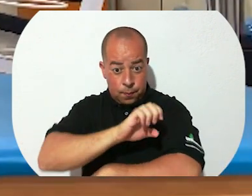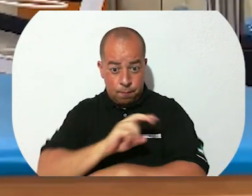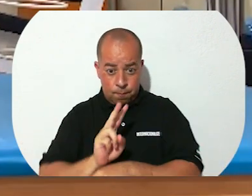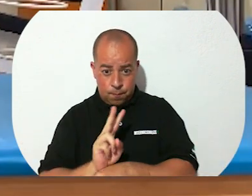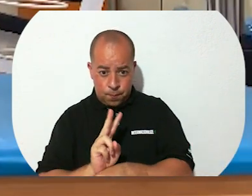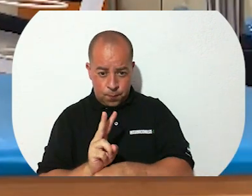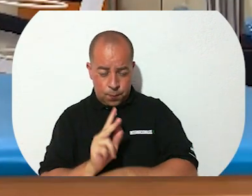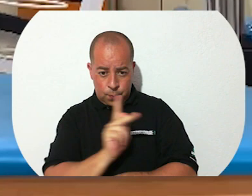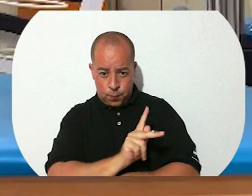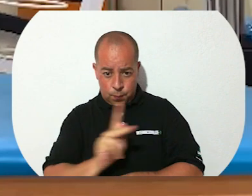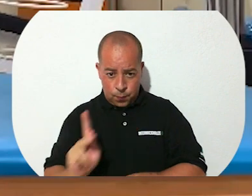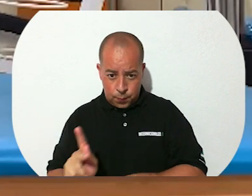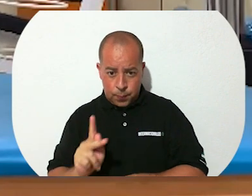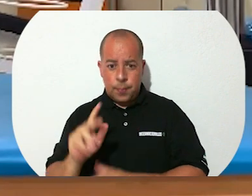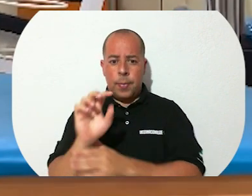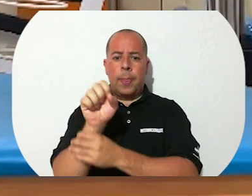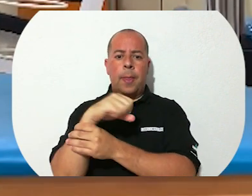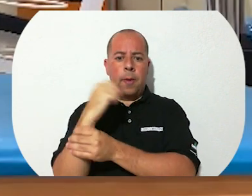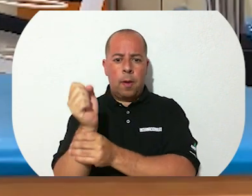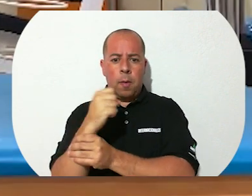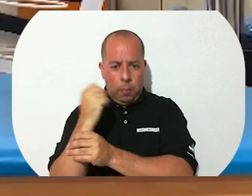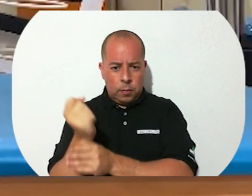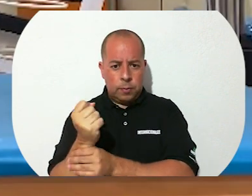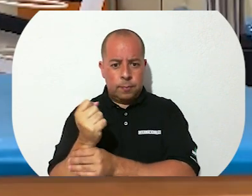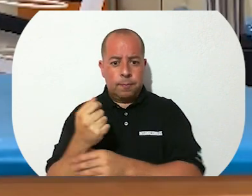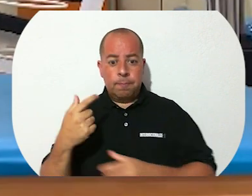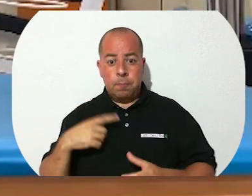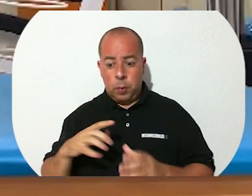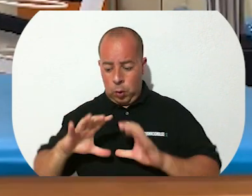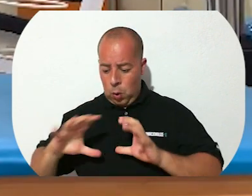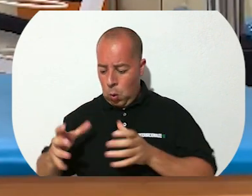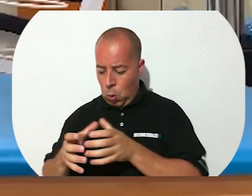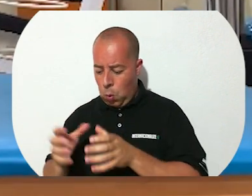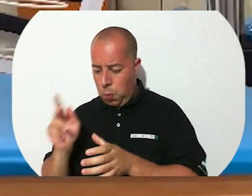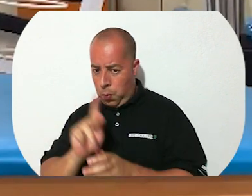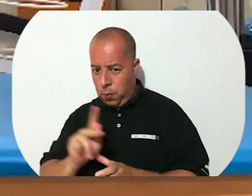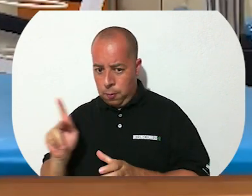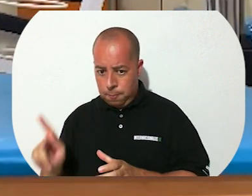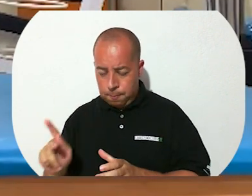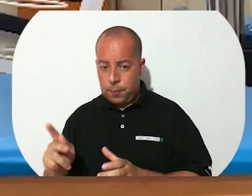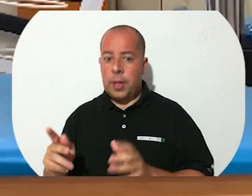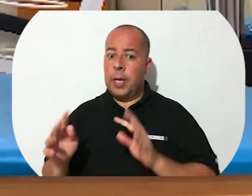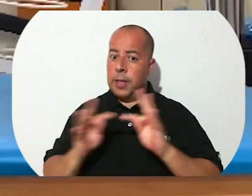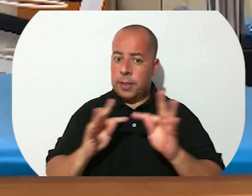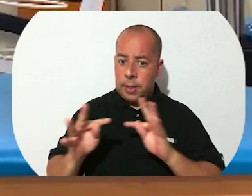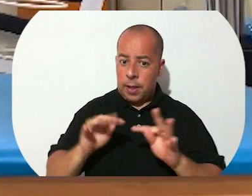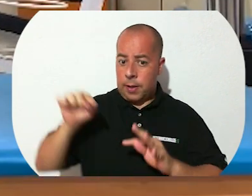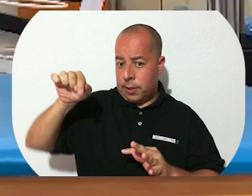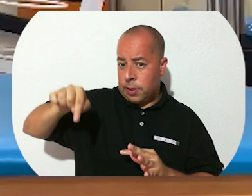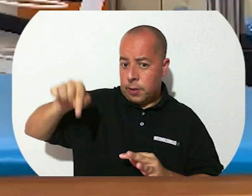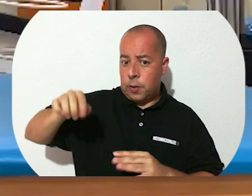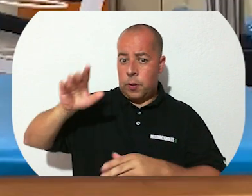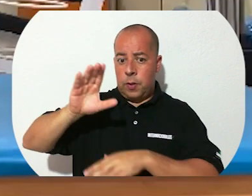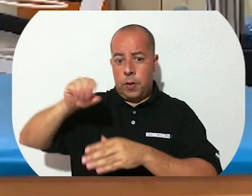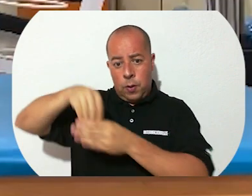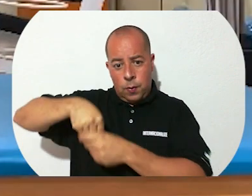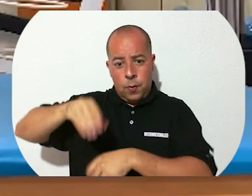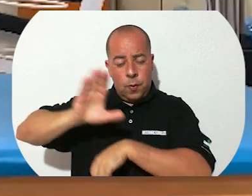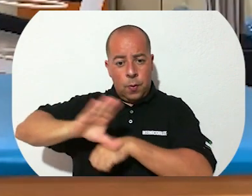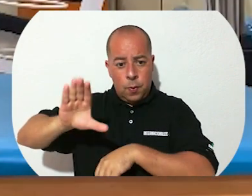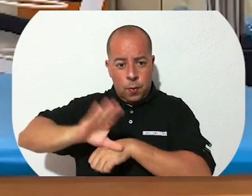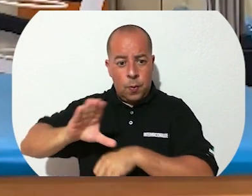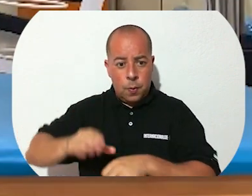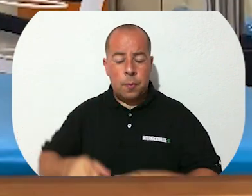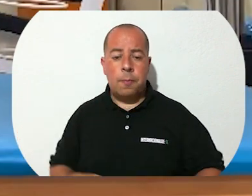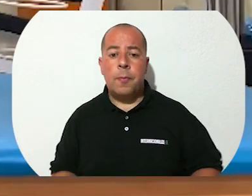em estágios supervisionados por professores e fisioterapeutas que compõem o corpo docente e técnico do